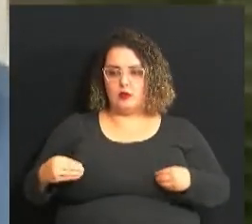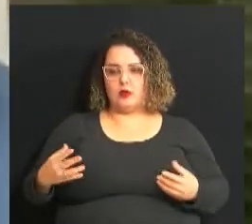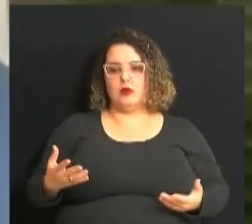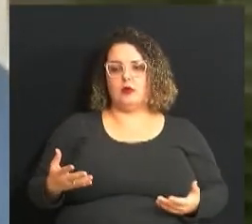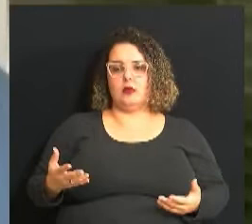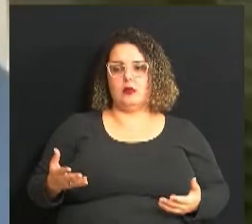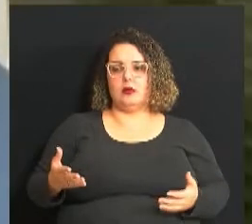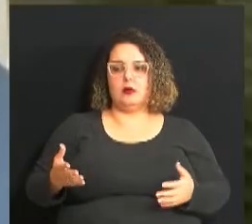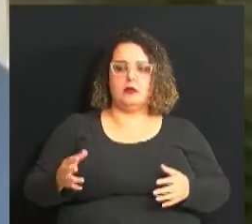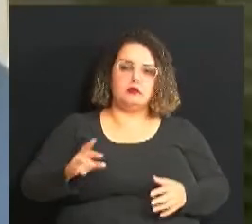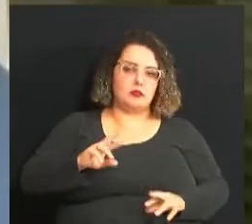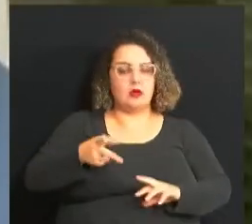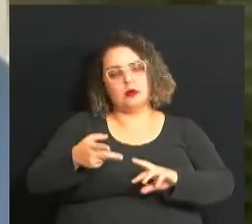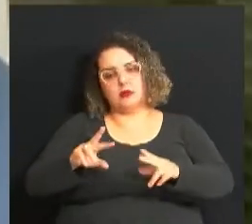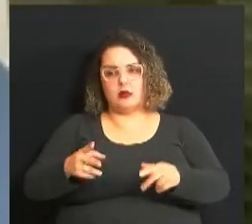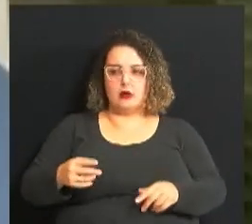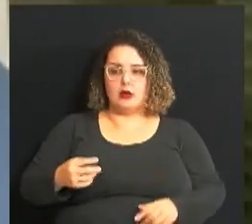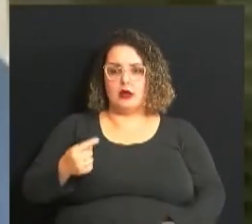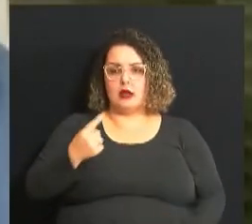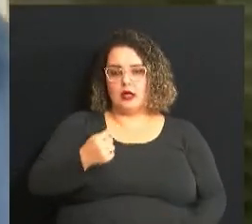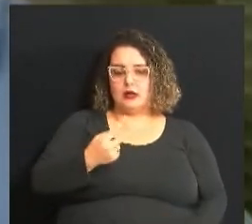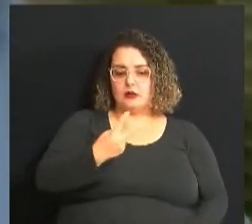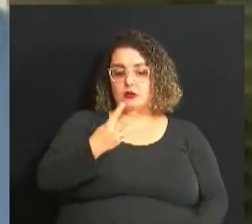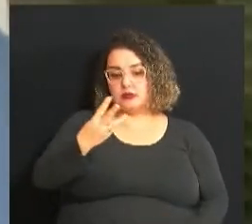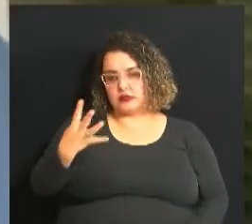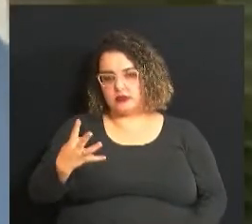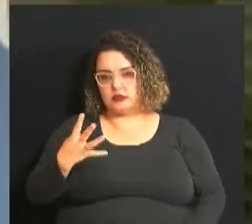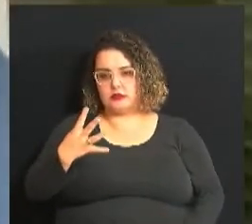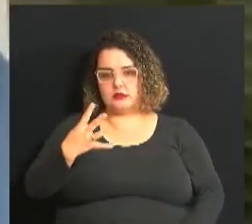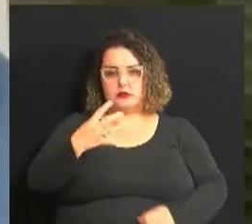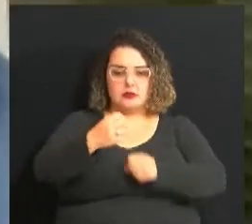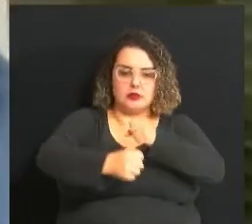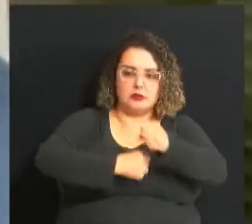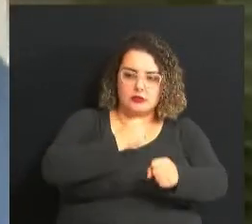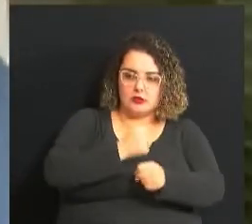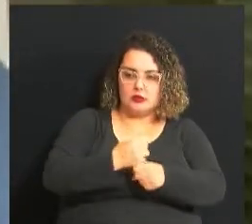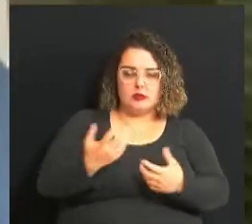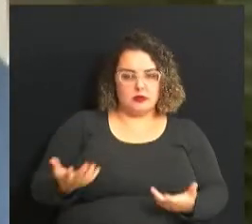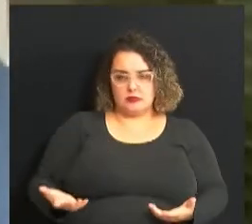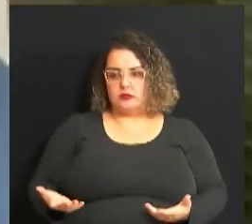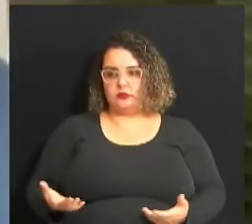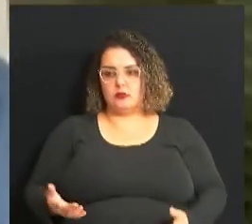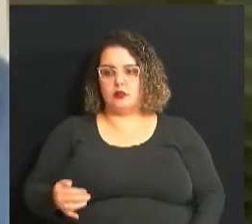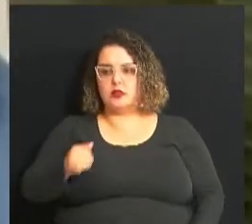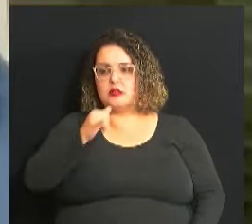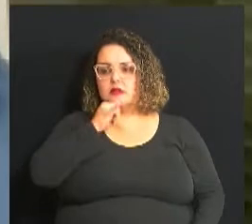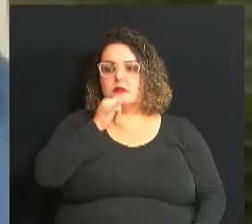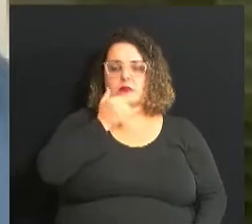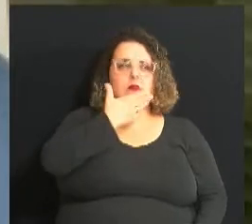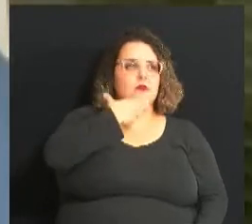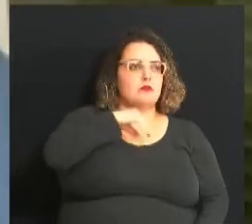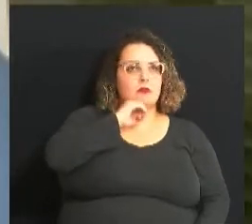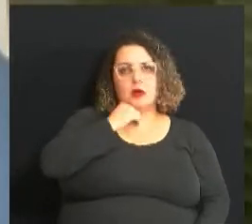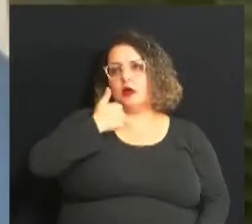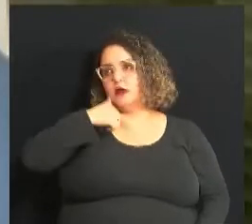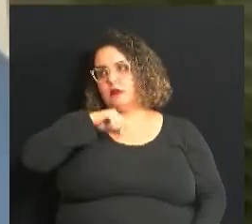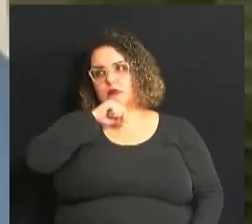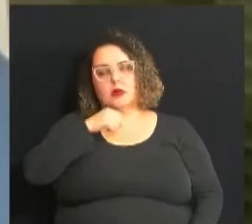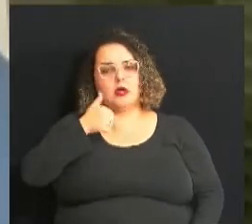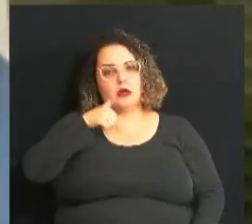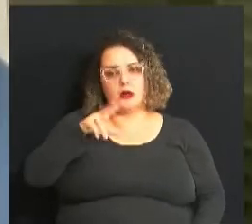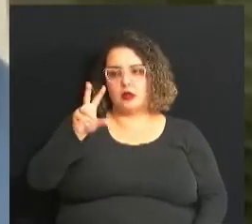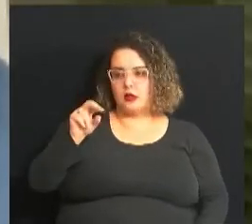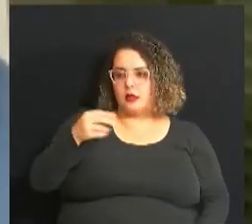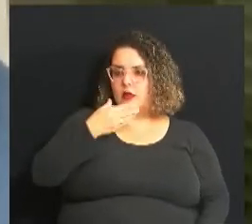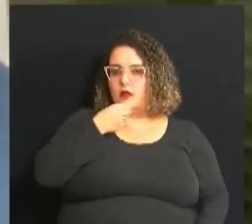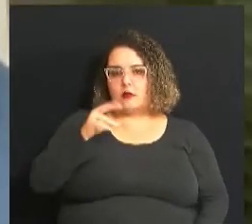cada ano, cada 2, 3 anos, se ele tiver, por exemplo, parentes que tenham tido mãe, pai, avós com diabetes, ele